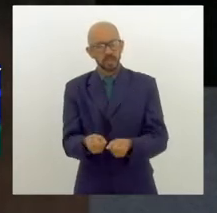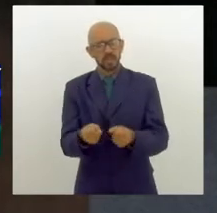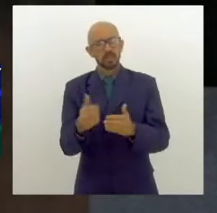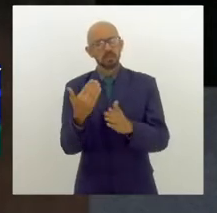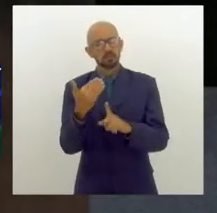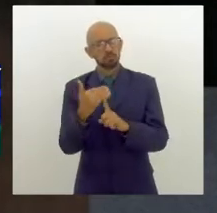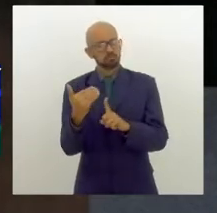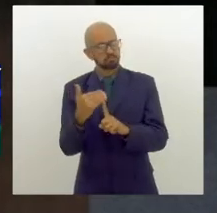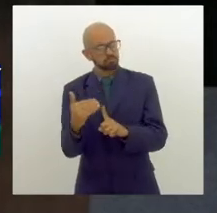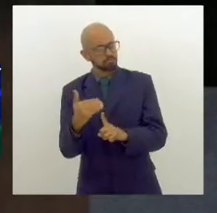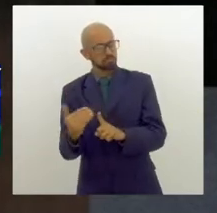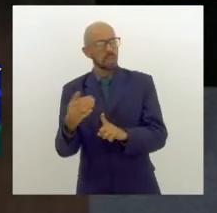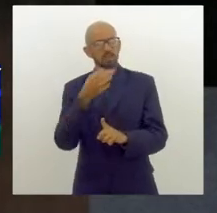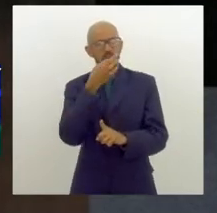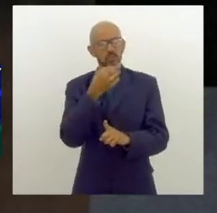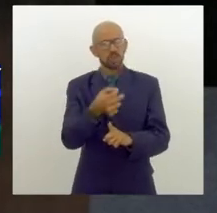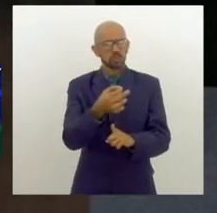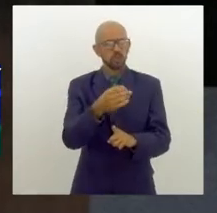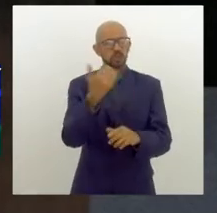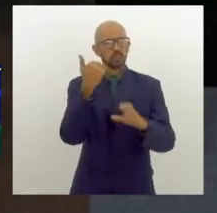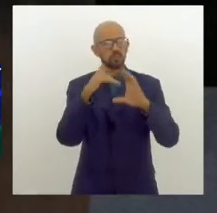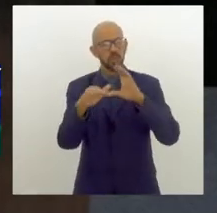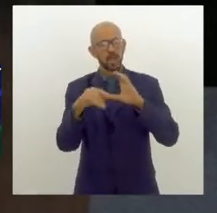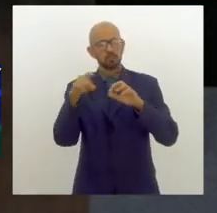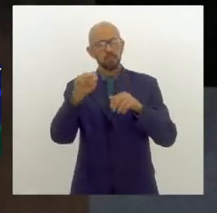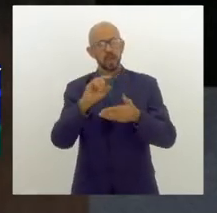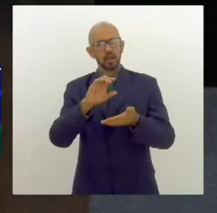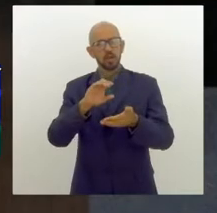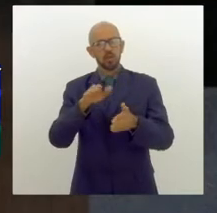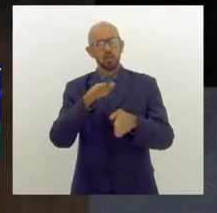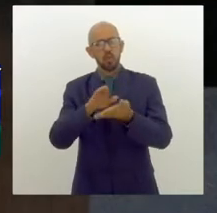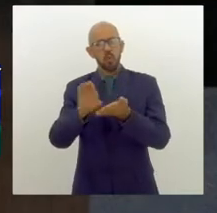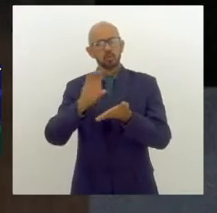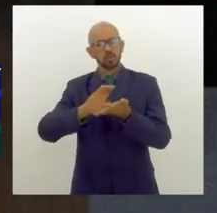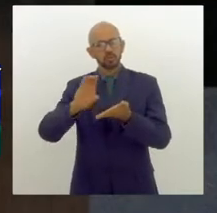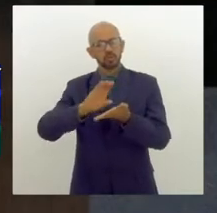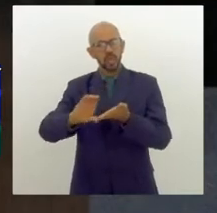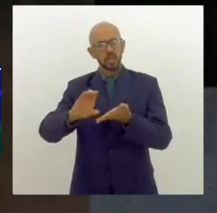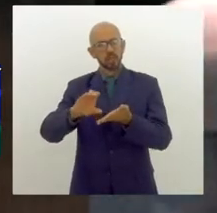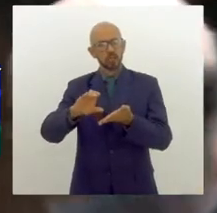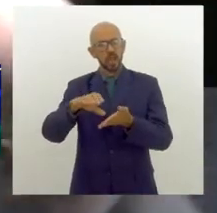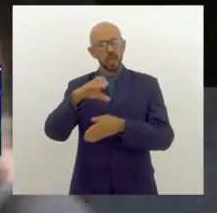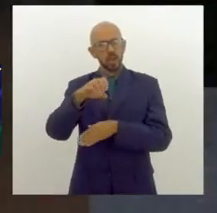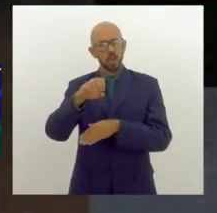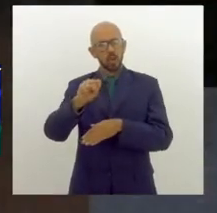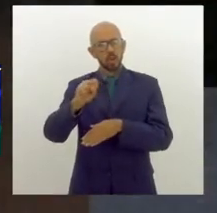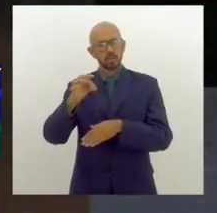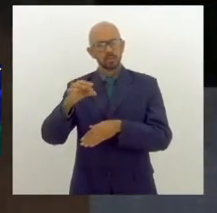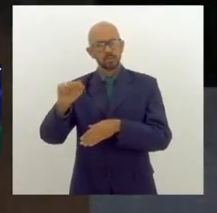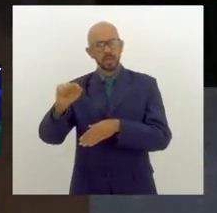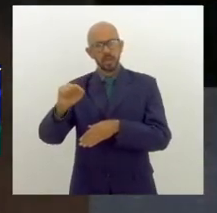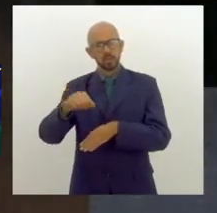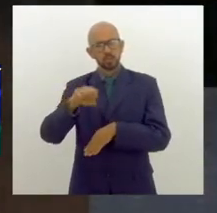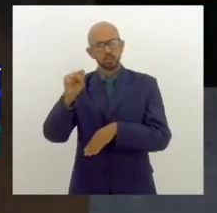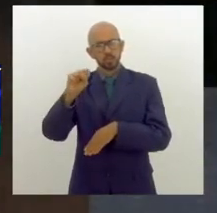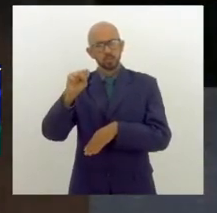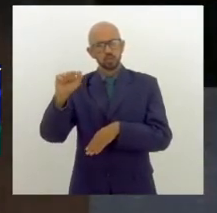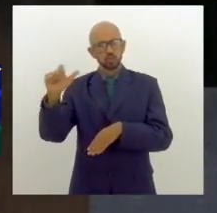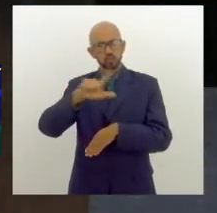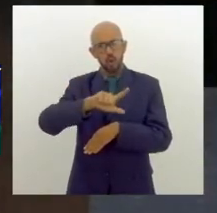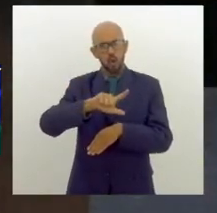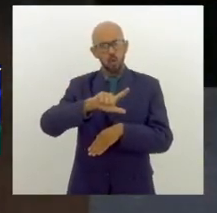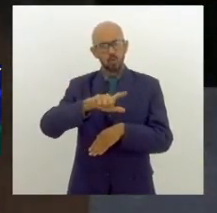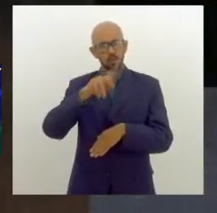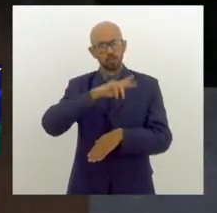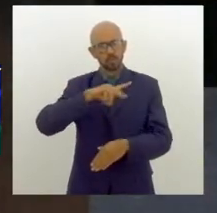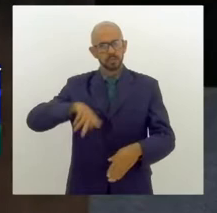as sugestões enviadas ao Conselho de Turismo da Costa do Sol, enviada pelo presidente Marco